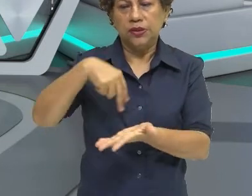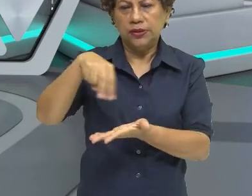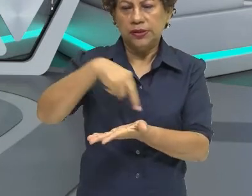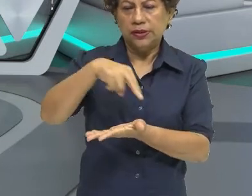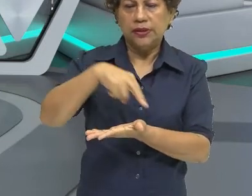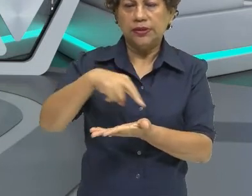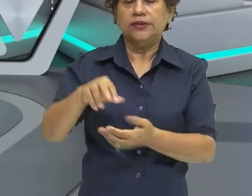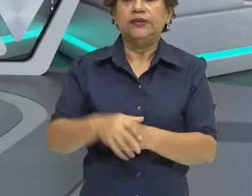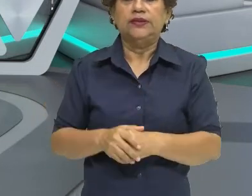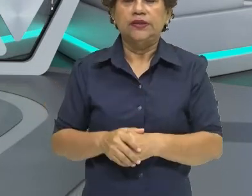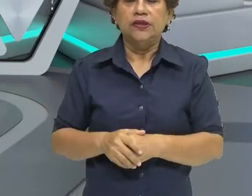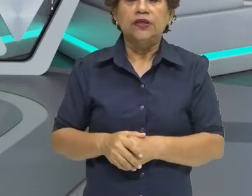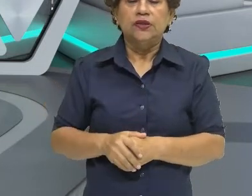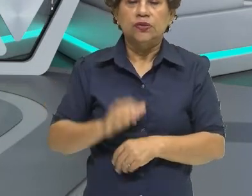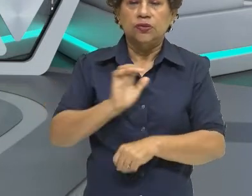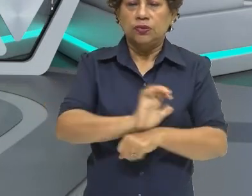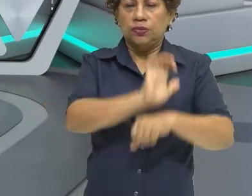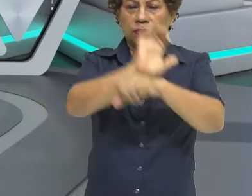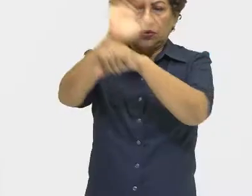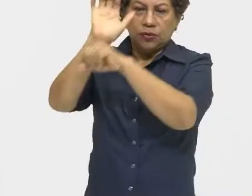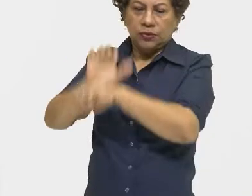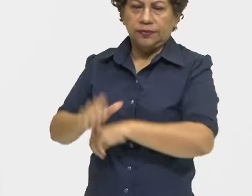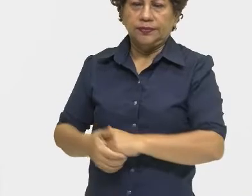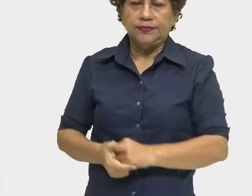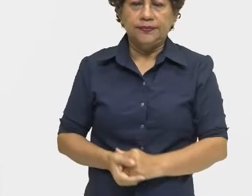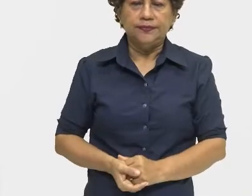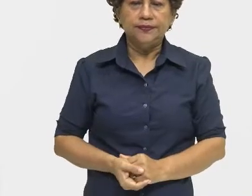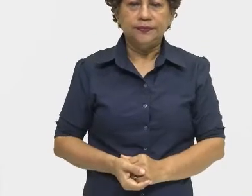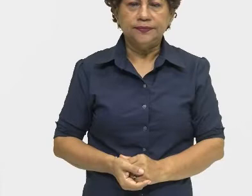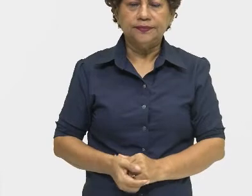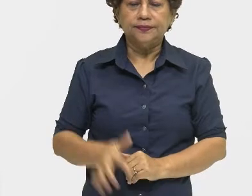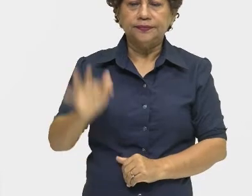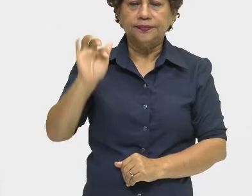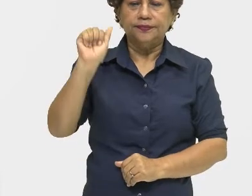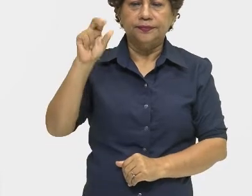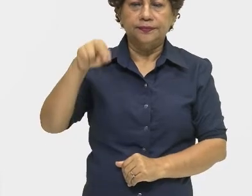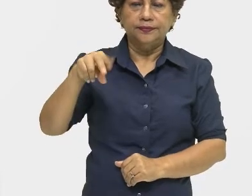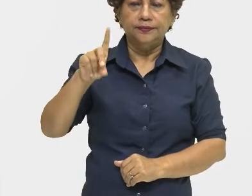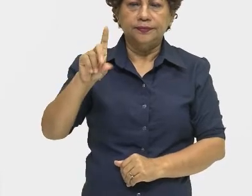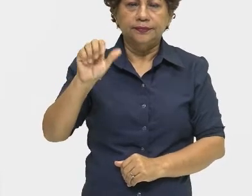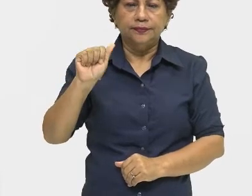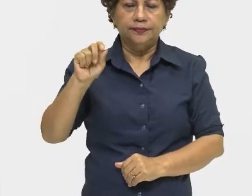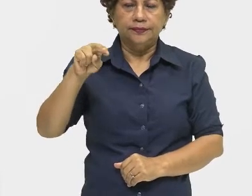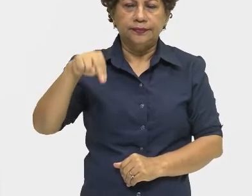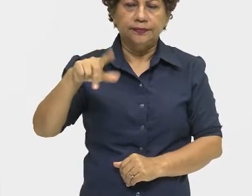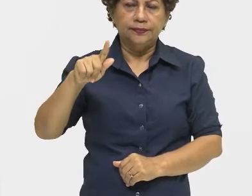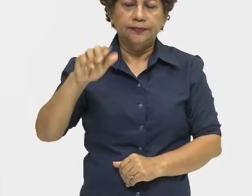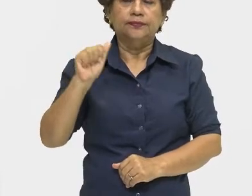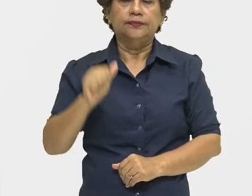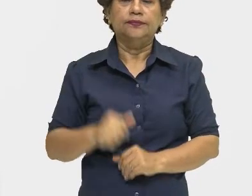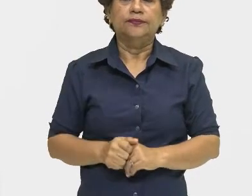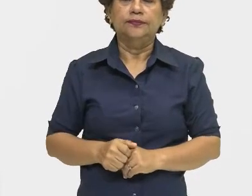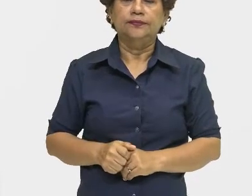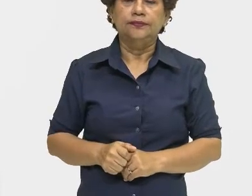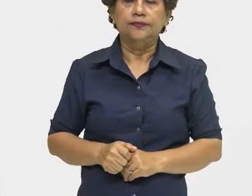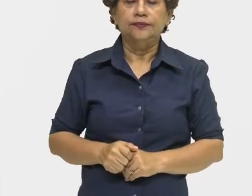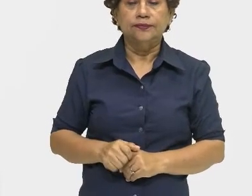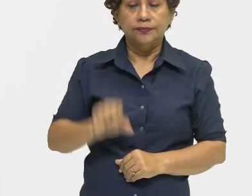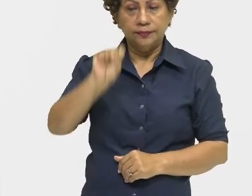ok? Vamos começar conversando sobre o fandango. O fandango é uma dança típica da região